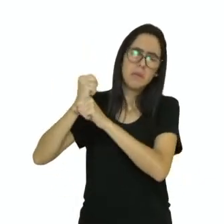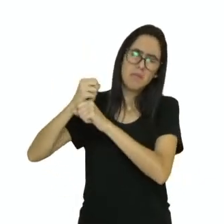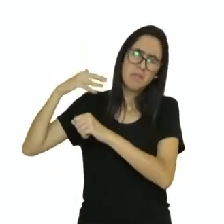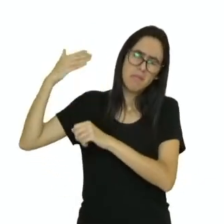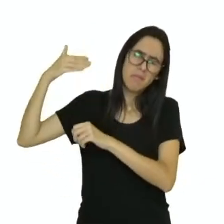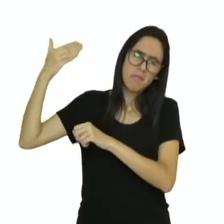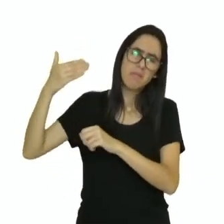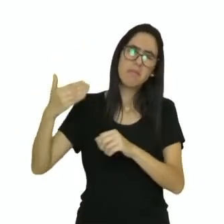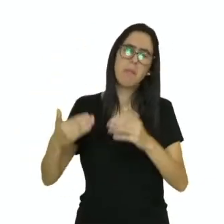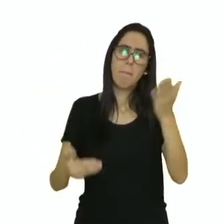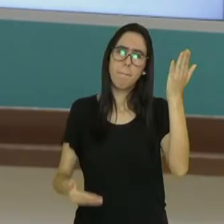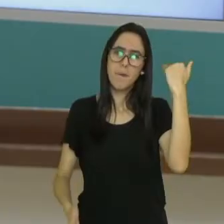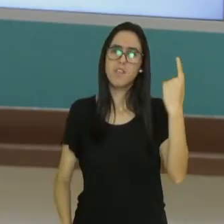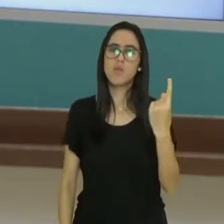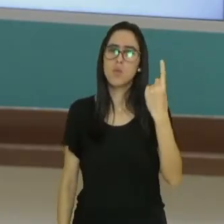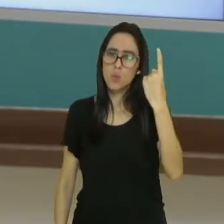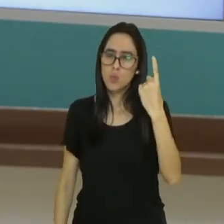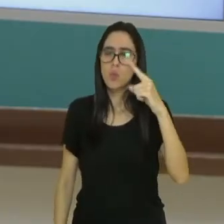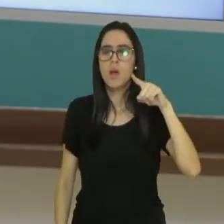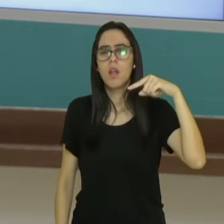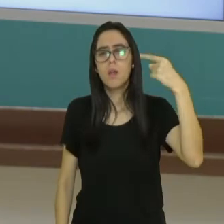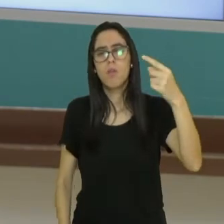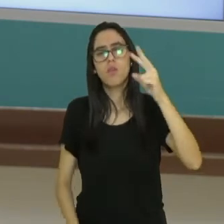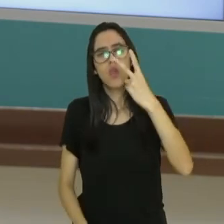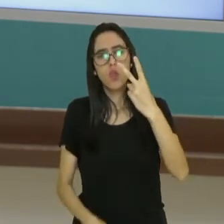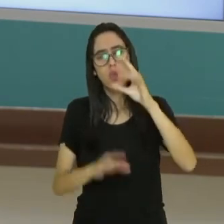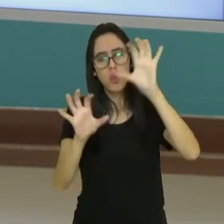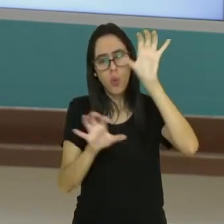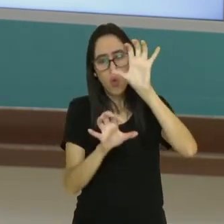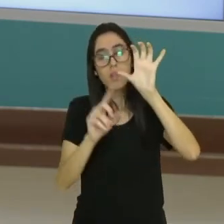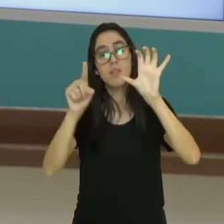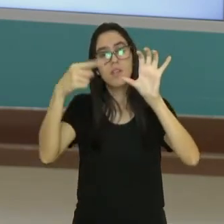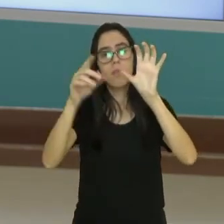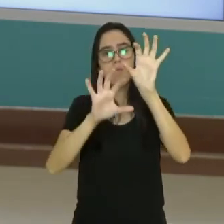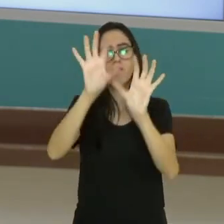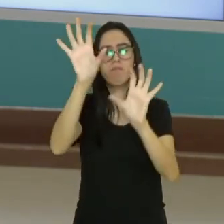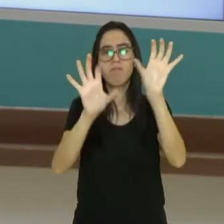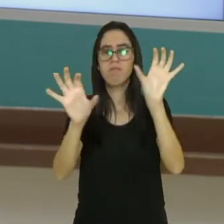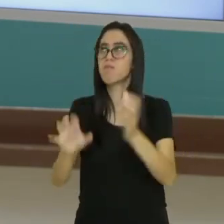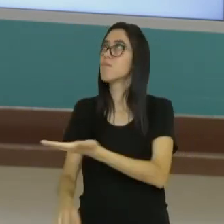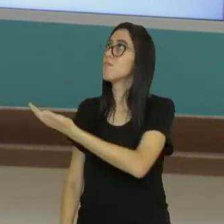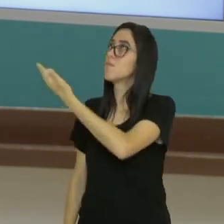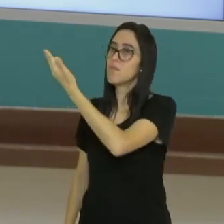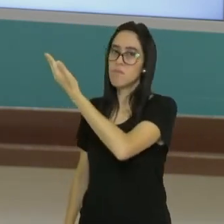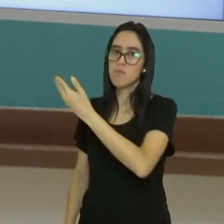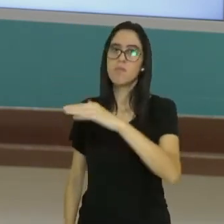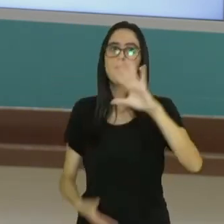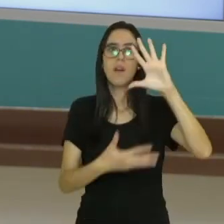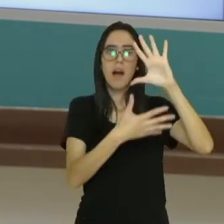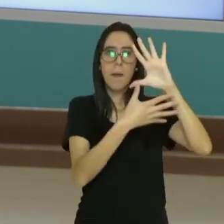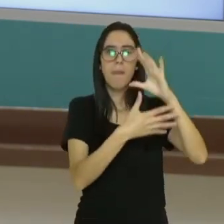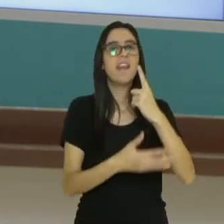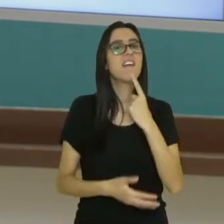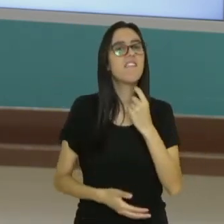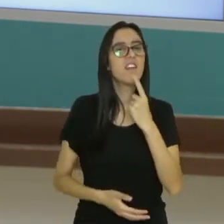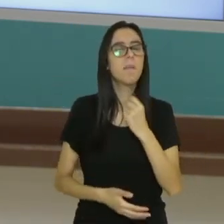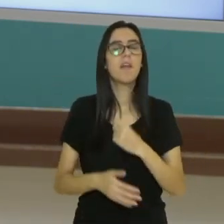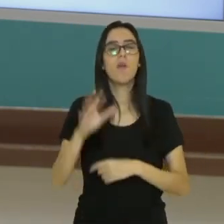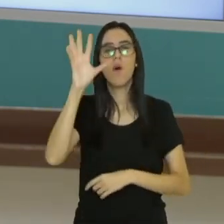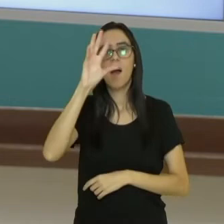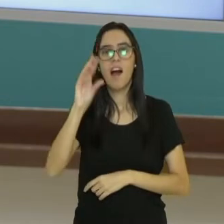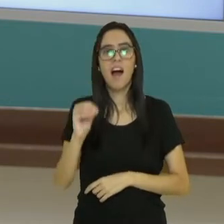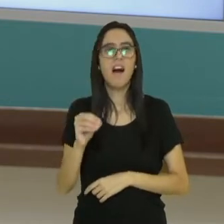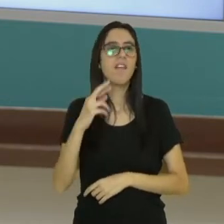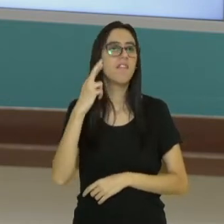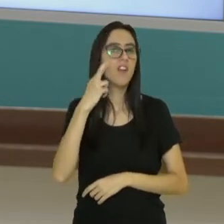Pangeia até chegar nessa distribuição que nós temos aqui. América em vermelho, a África está